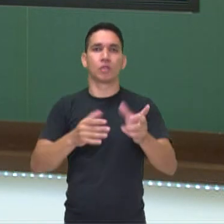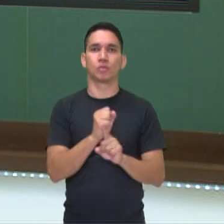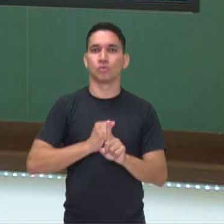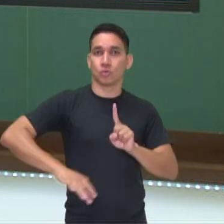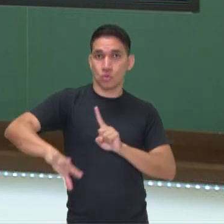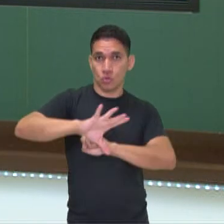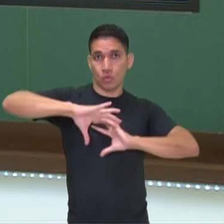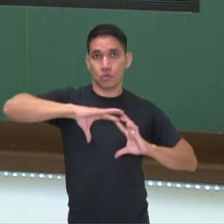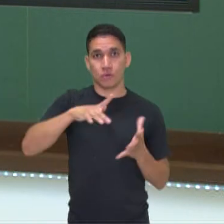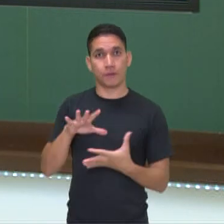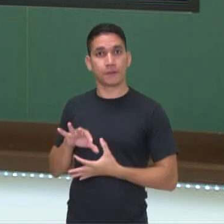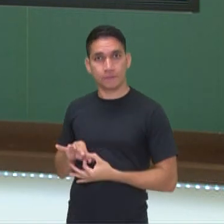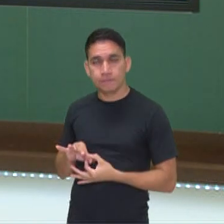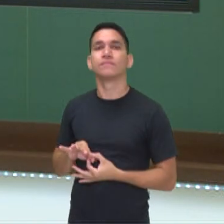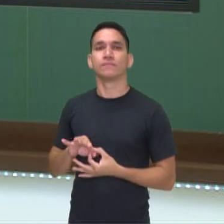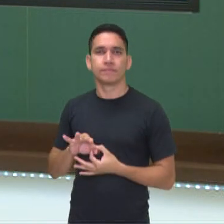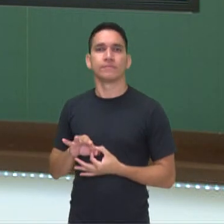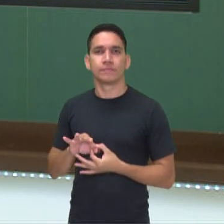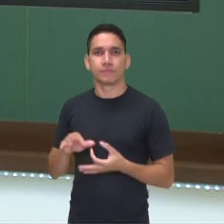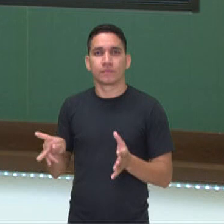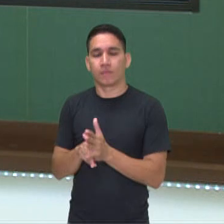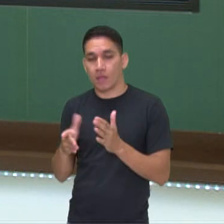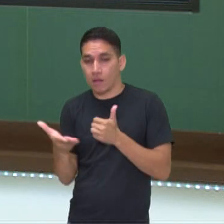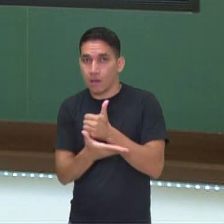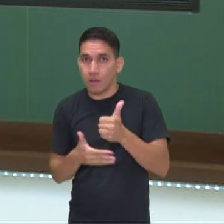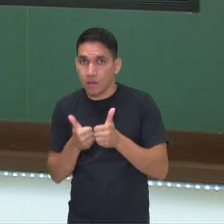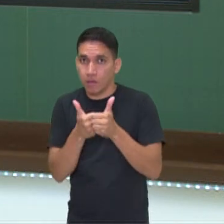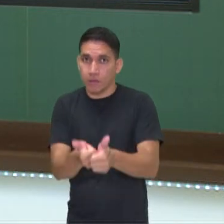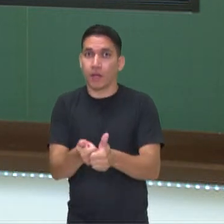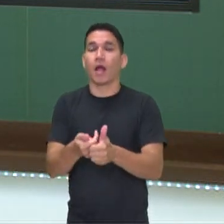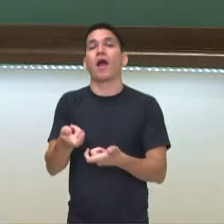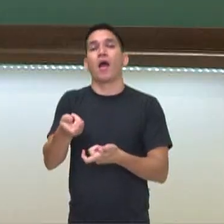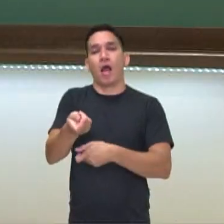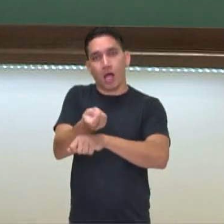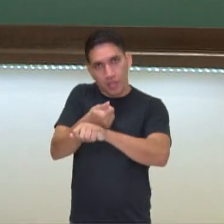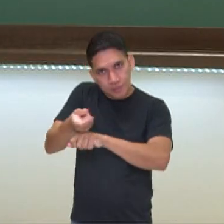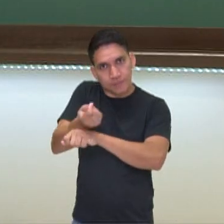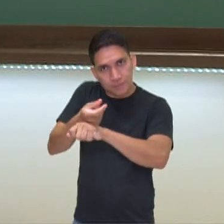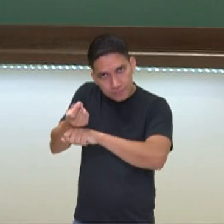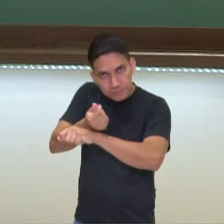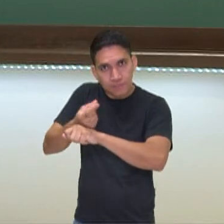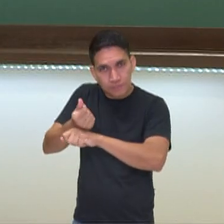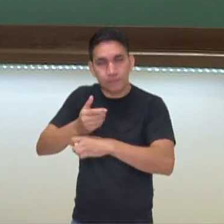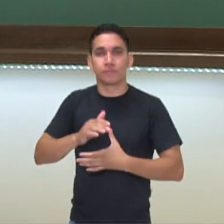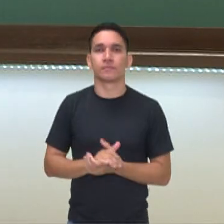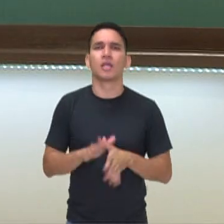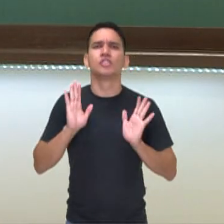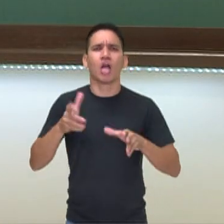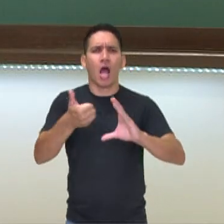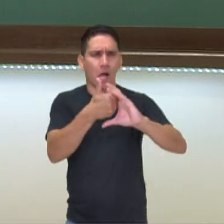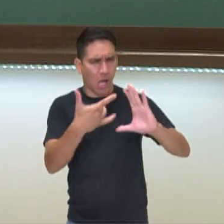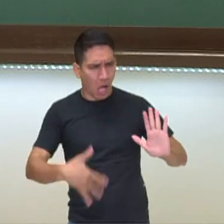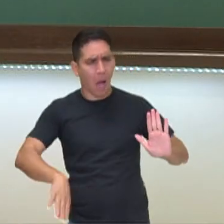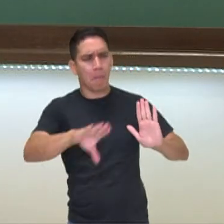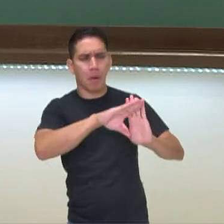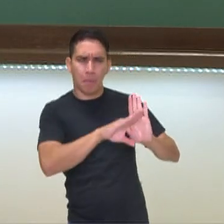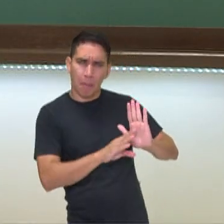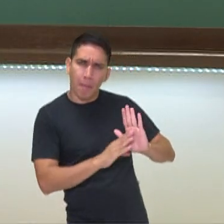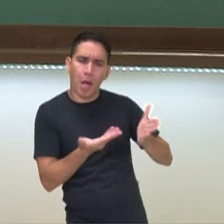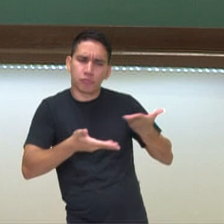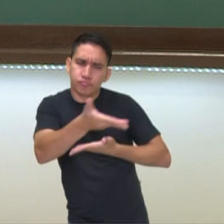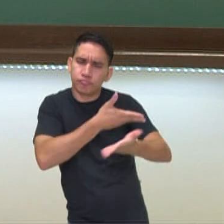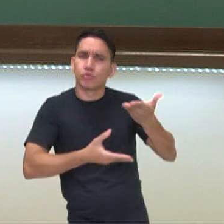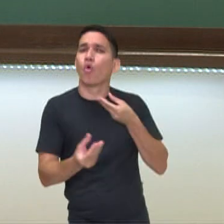sociedade global, seguindo como base um preceito capitalista. E agora que a gente já caracterizou os fluxos, já falamos um pouquinho sobre como